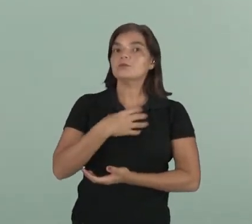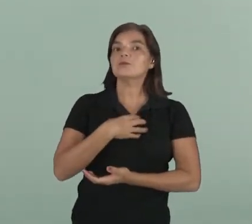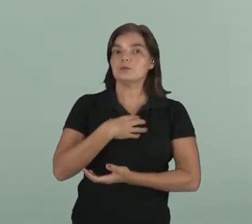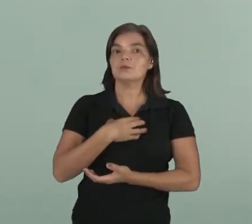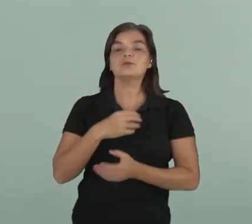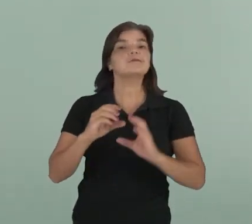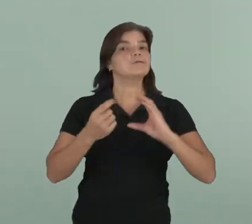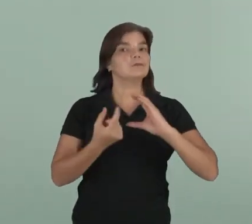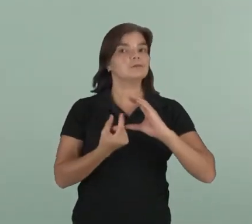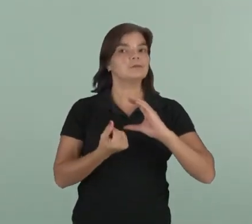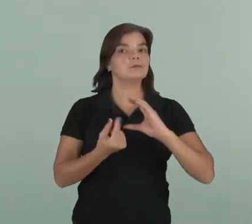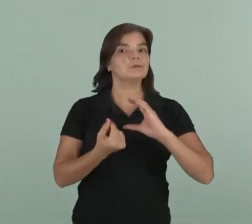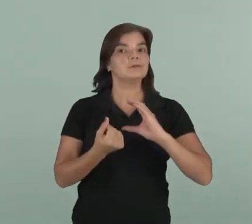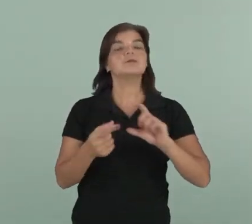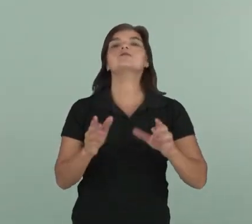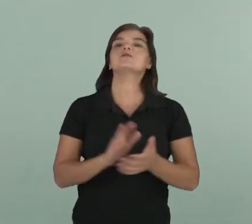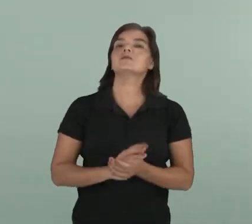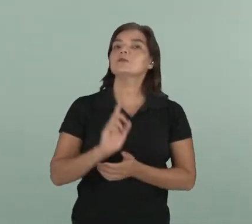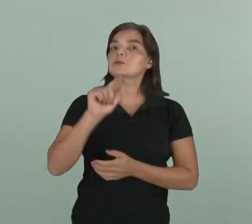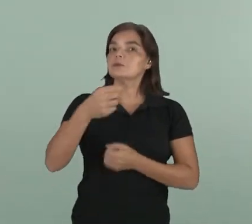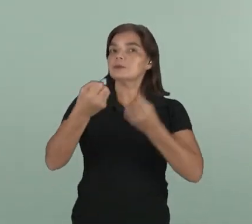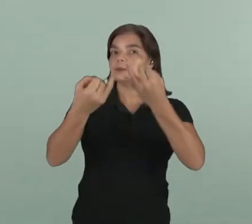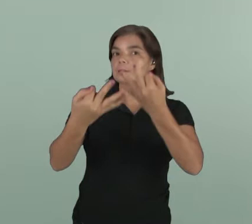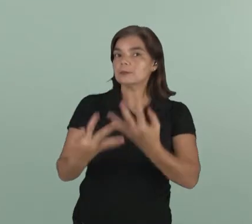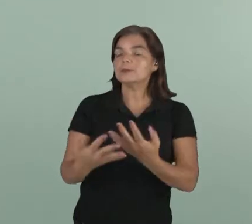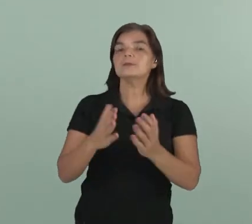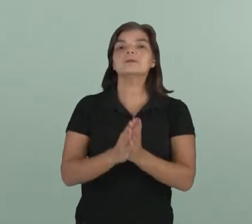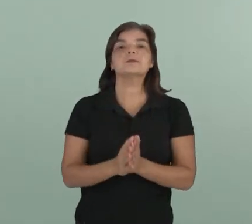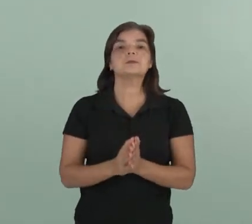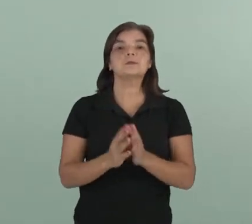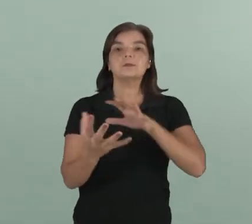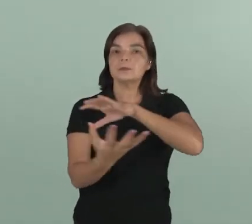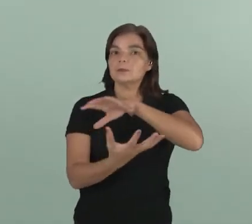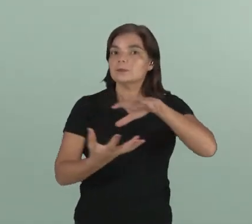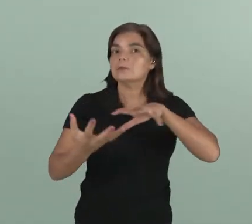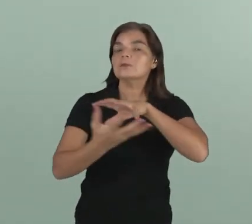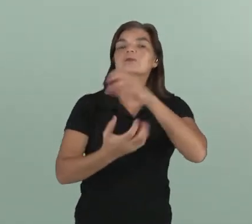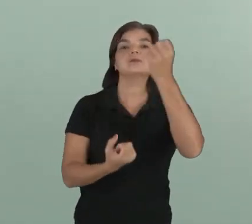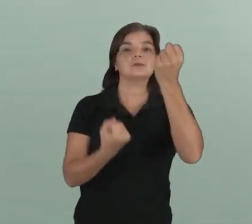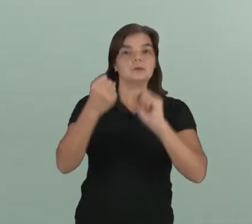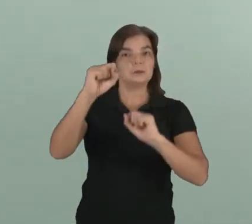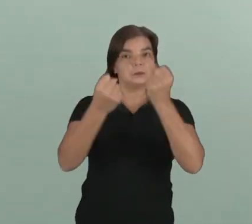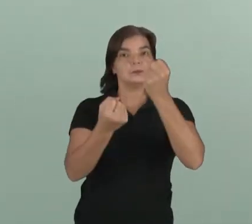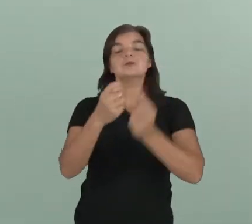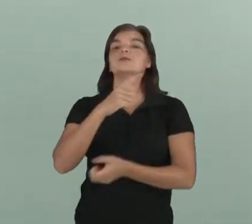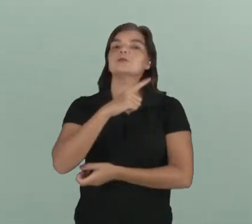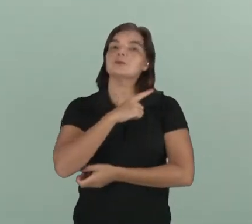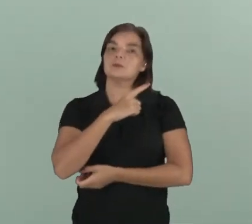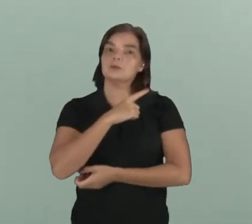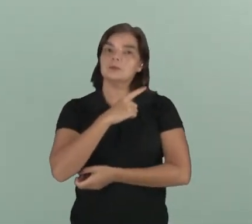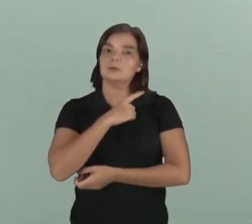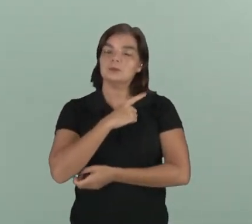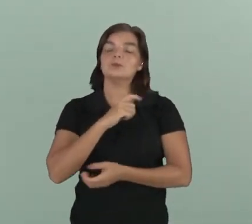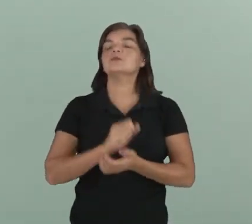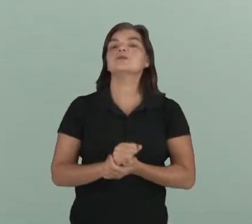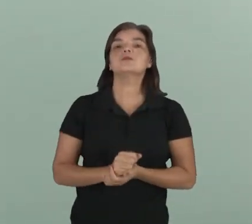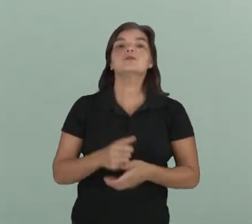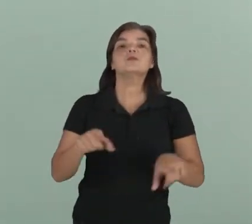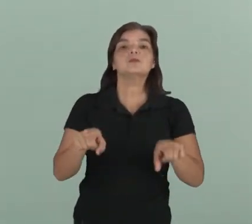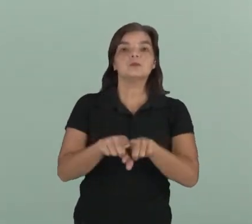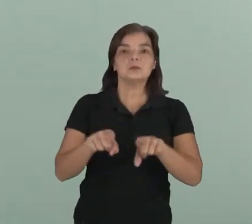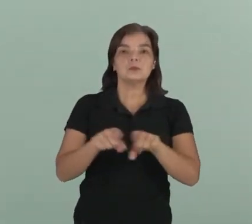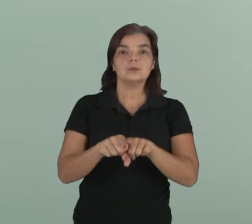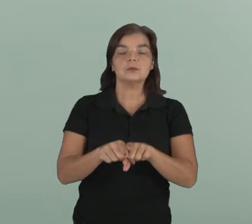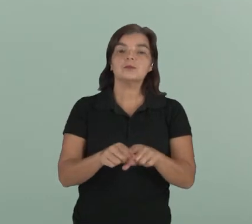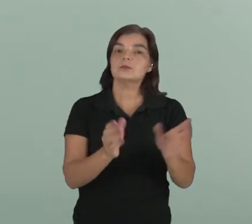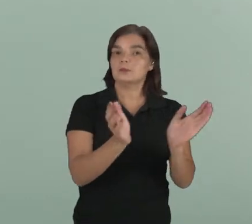produção capitalista. Ou, em outras palavras, a partir da Revolução Industrial, nós temos o estabelecimento